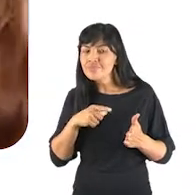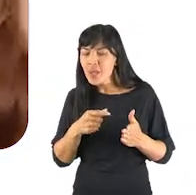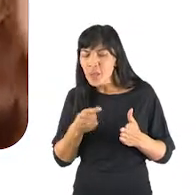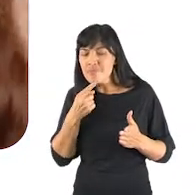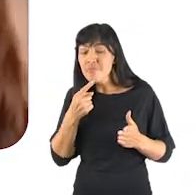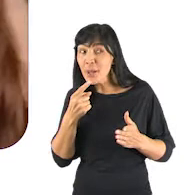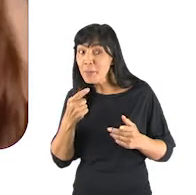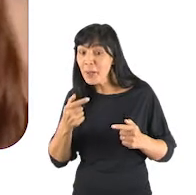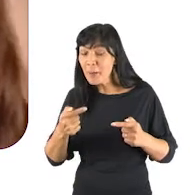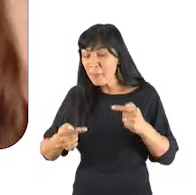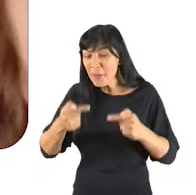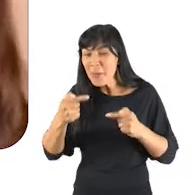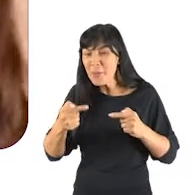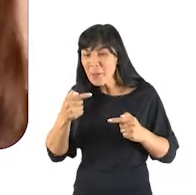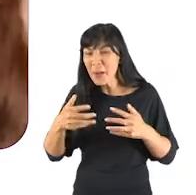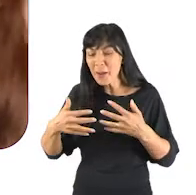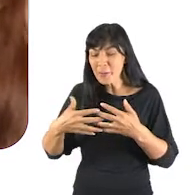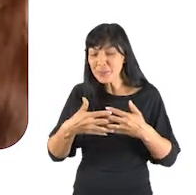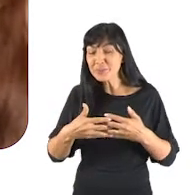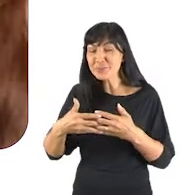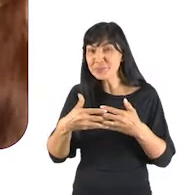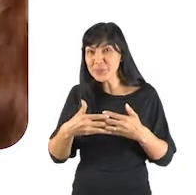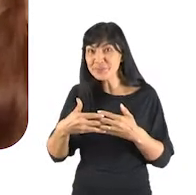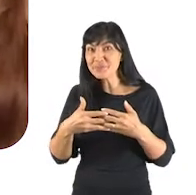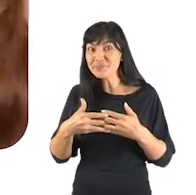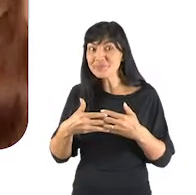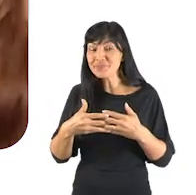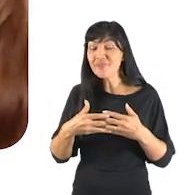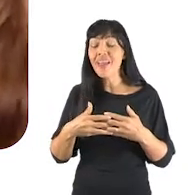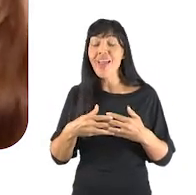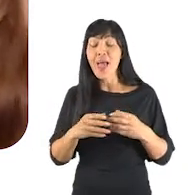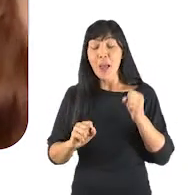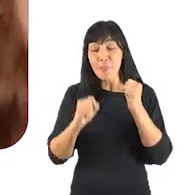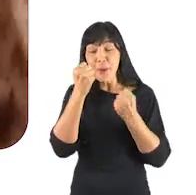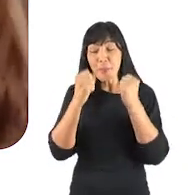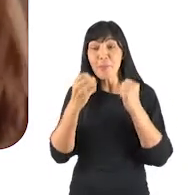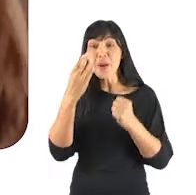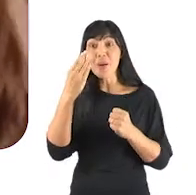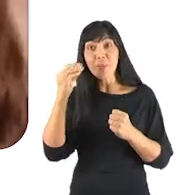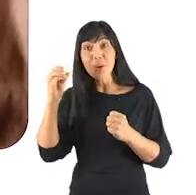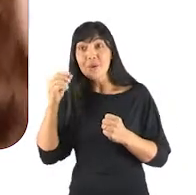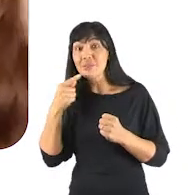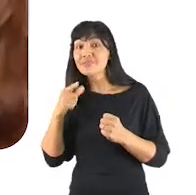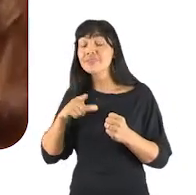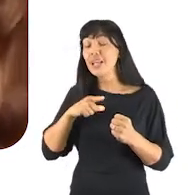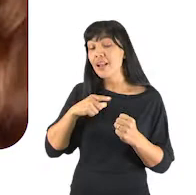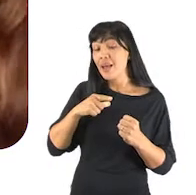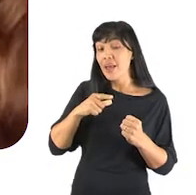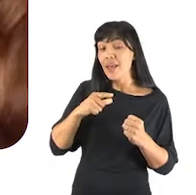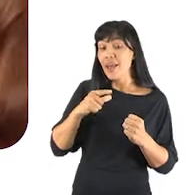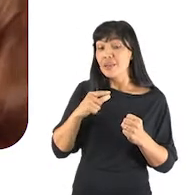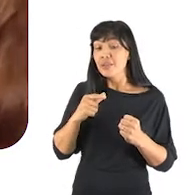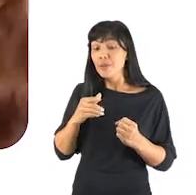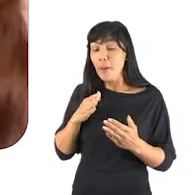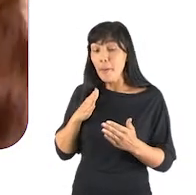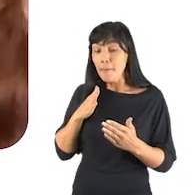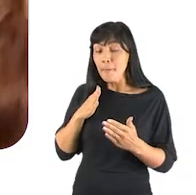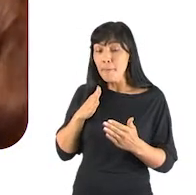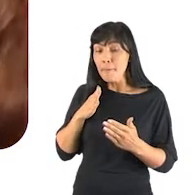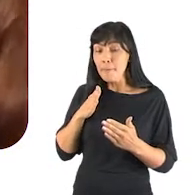muita confusão, na verdade, né? A Indústria 4.0, ela é um movimento que foi